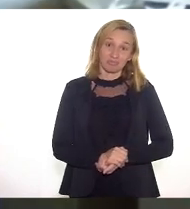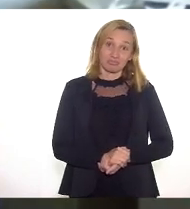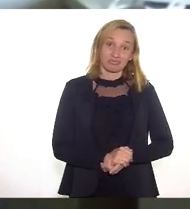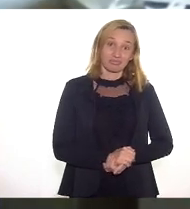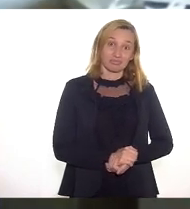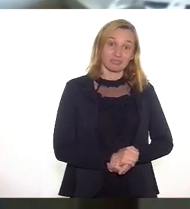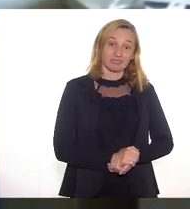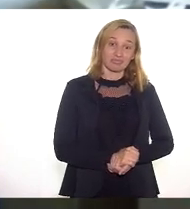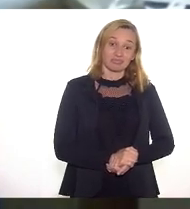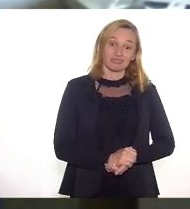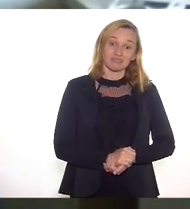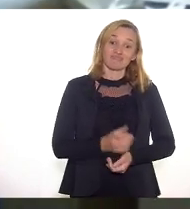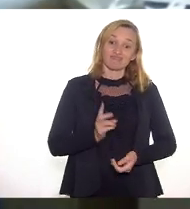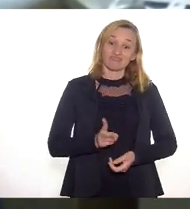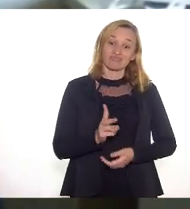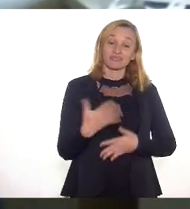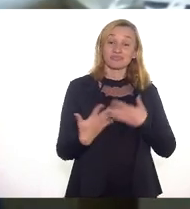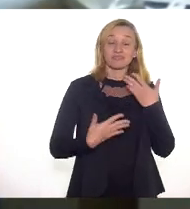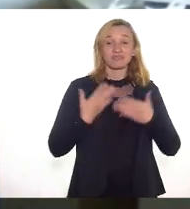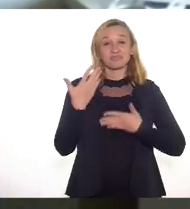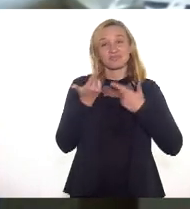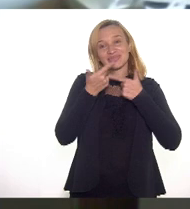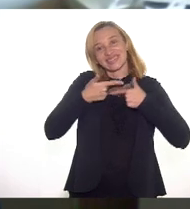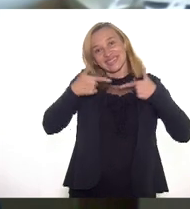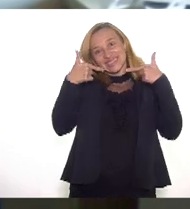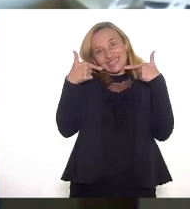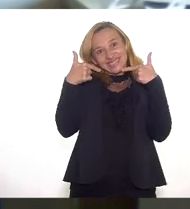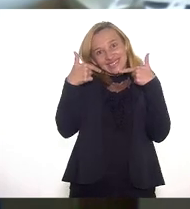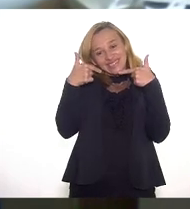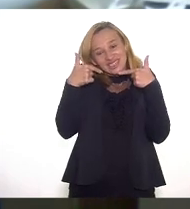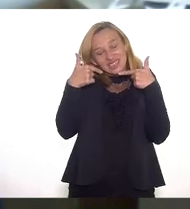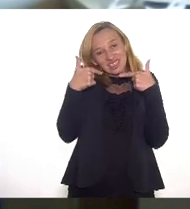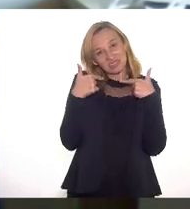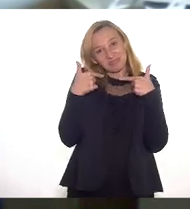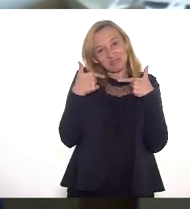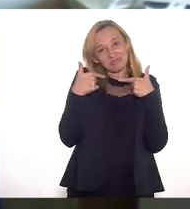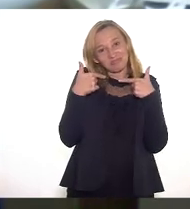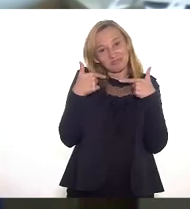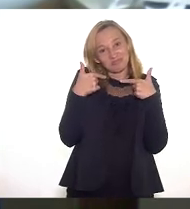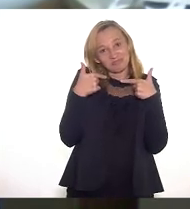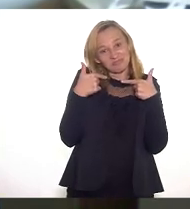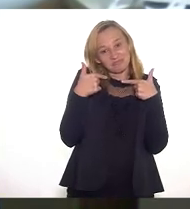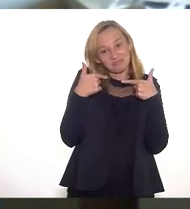manter a alegria, o riso, o descontrair